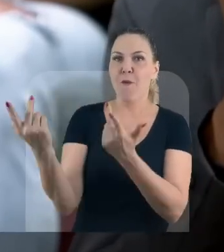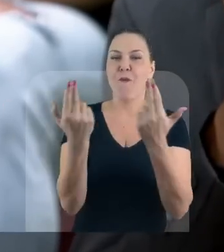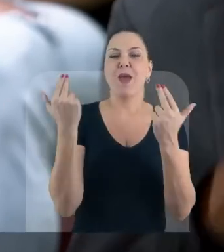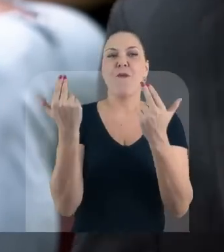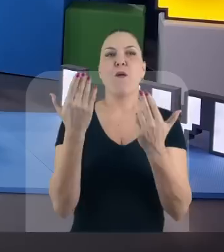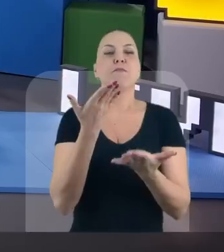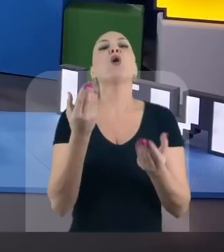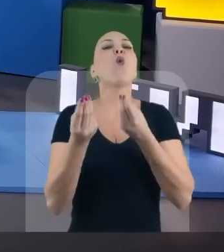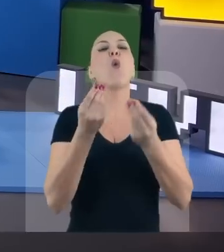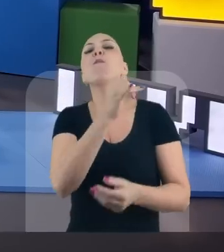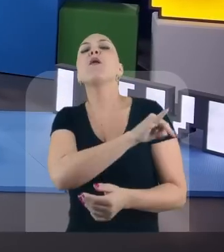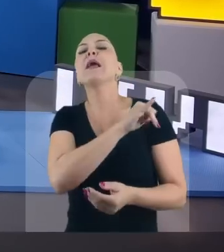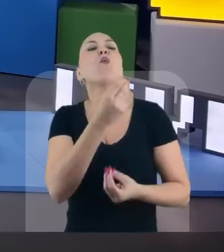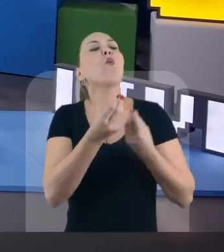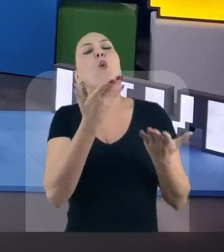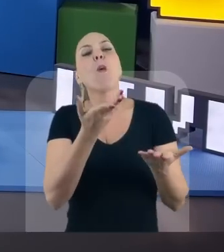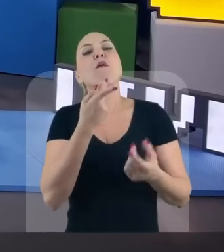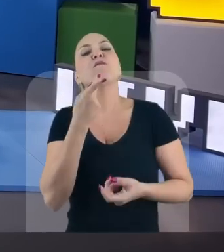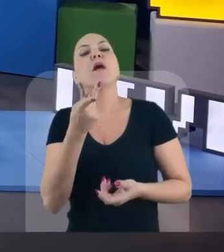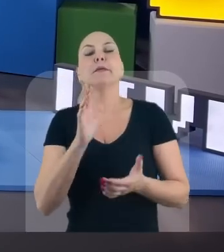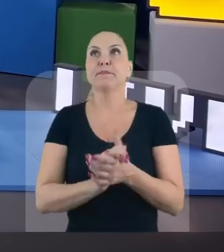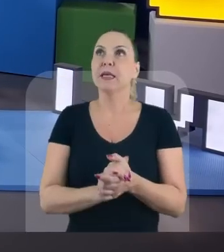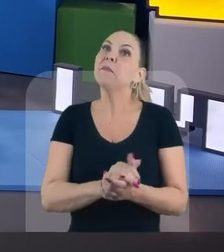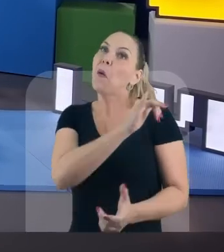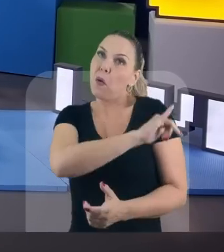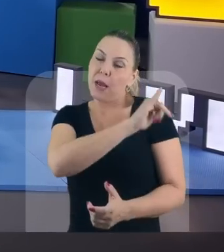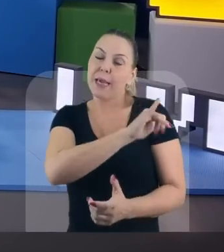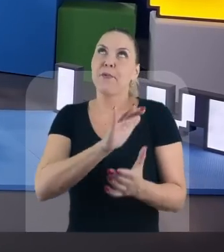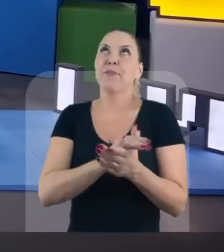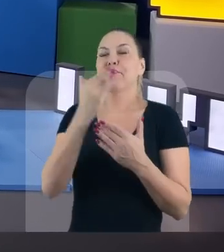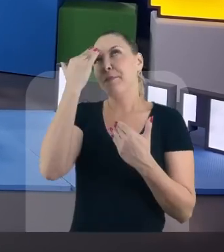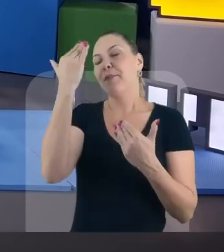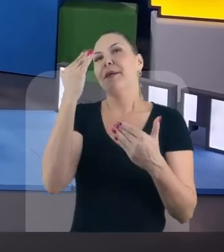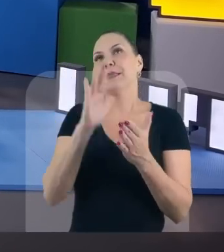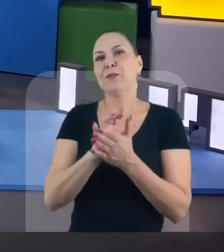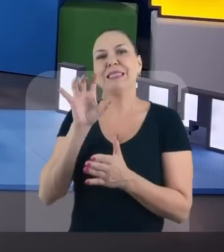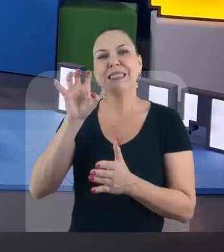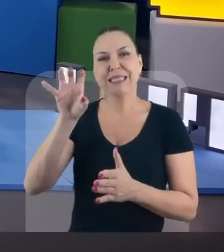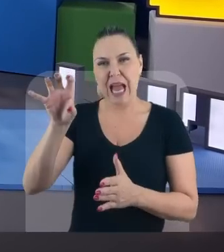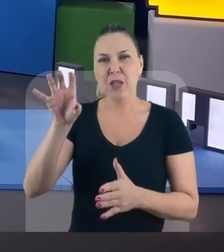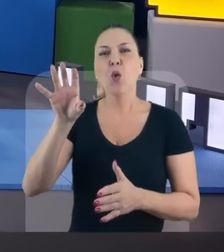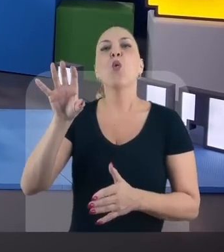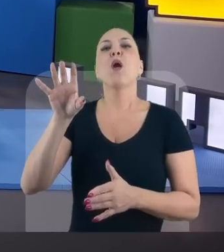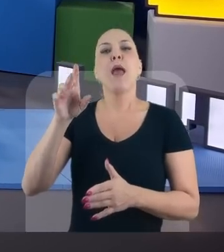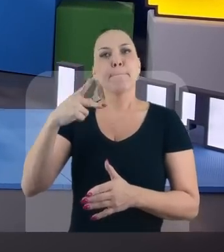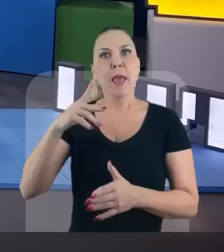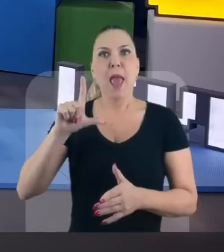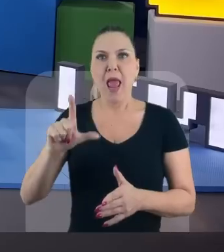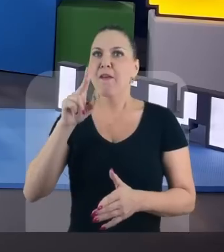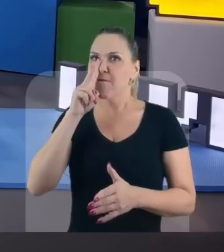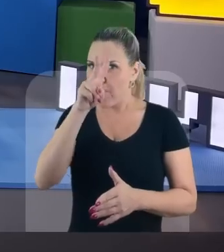como é que tá lá no Rio de Janeiro a luta? Cara, o Rio de Janeiro, graças a Deus, é um estado onde o PL é muito sólido, né? Nós temos